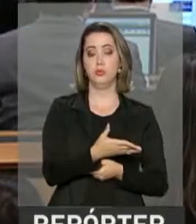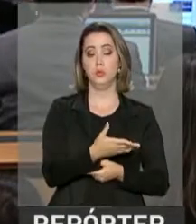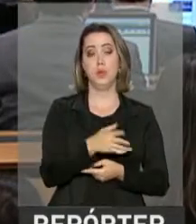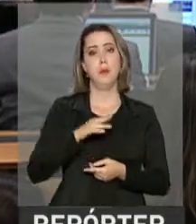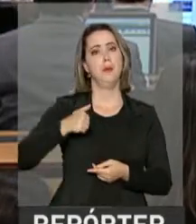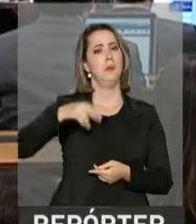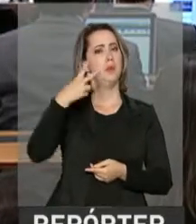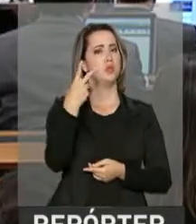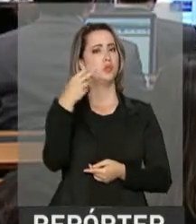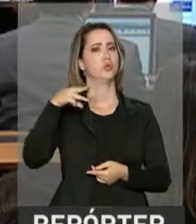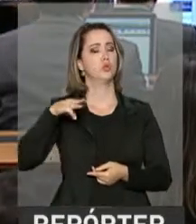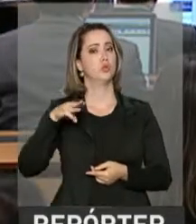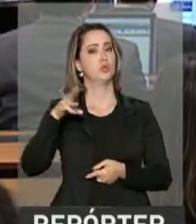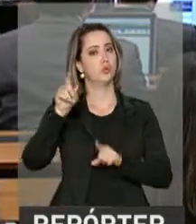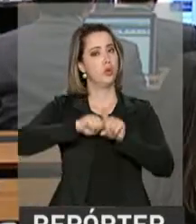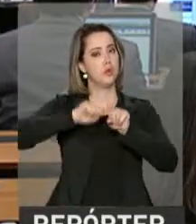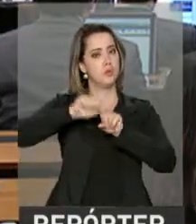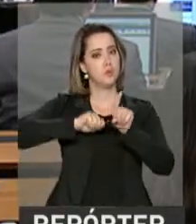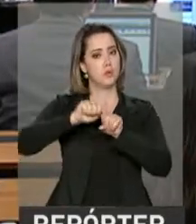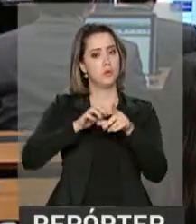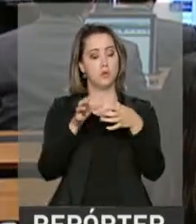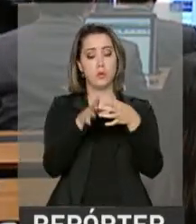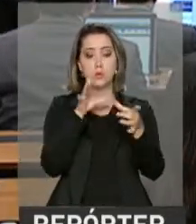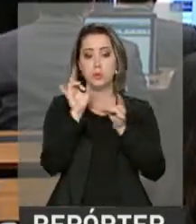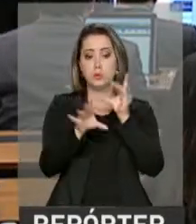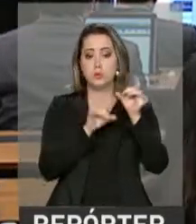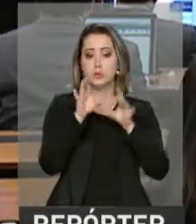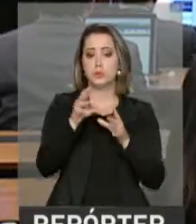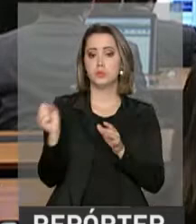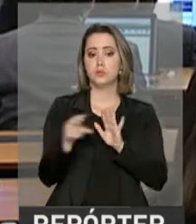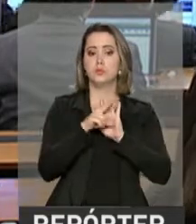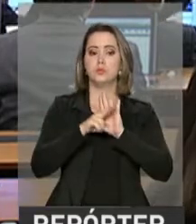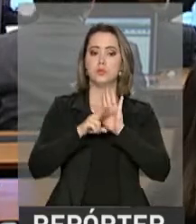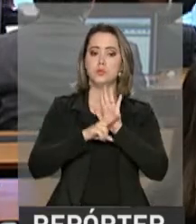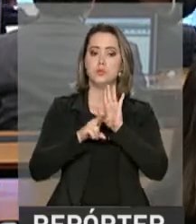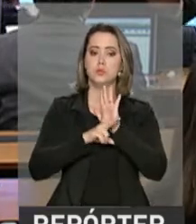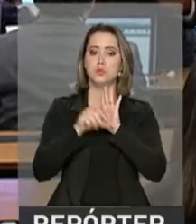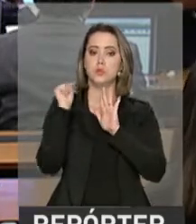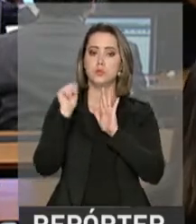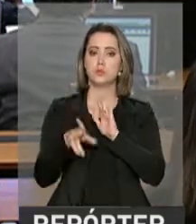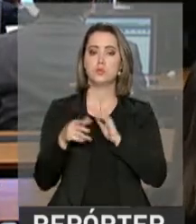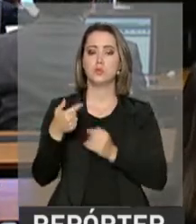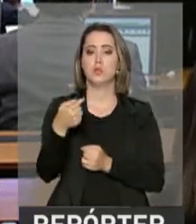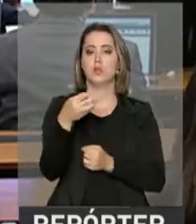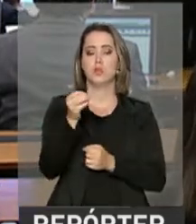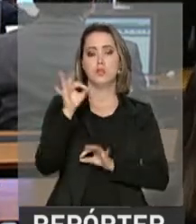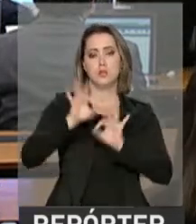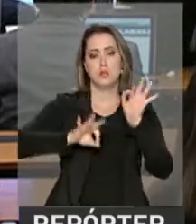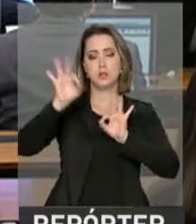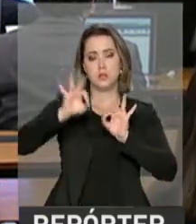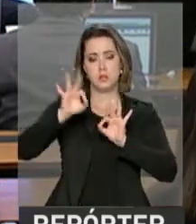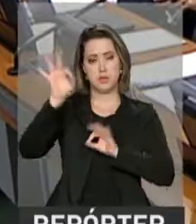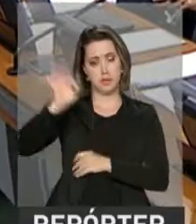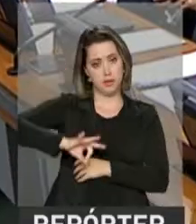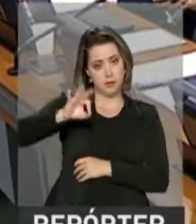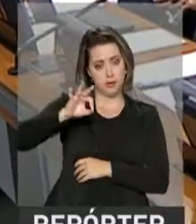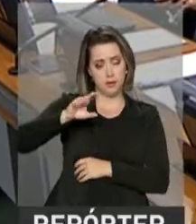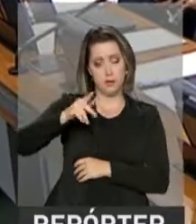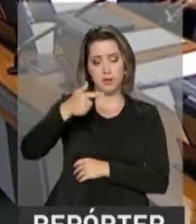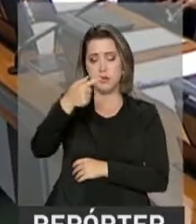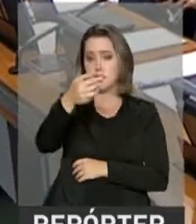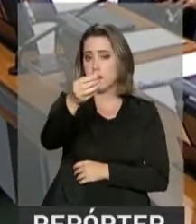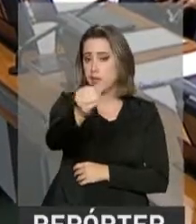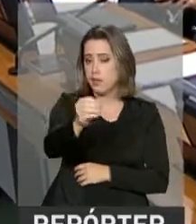dois meses a comissão especial da reforma da previdência ouvir os 70 especialistas e representantes de